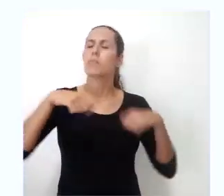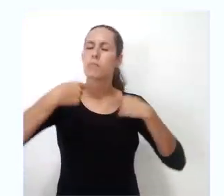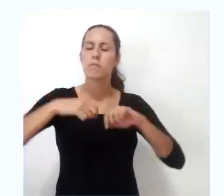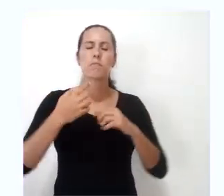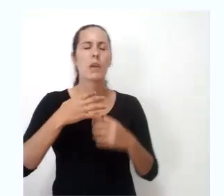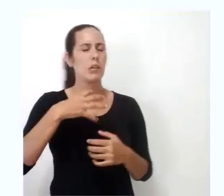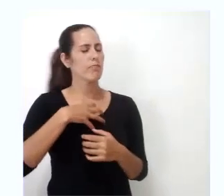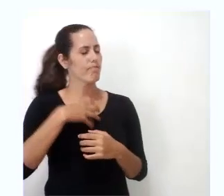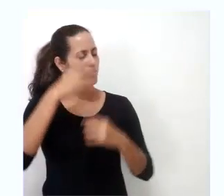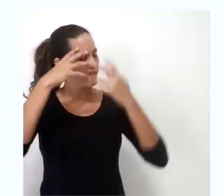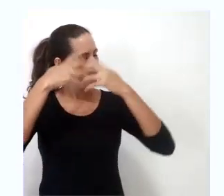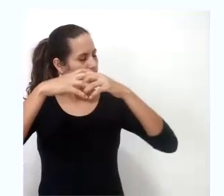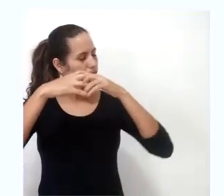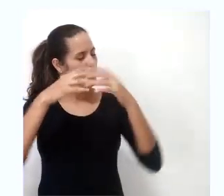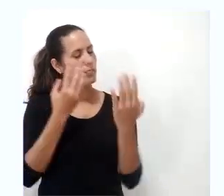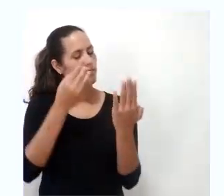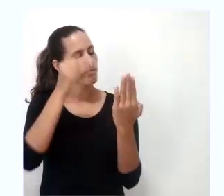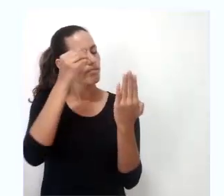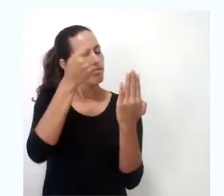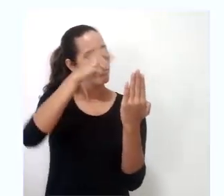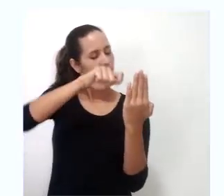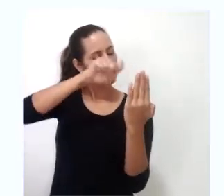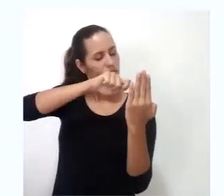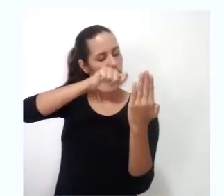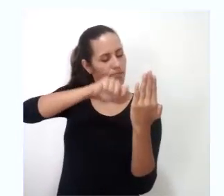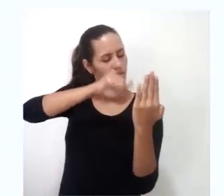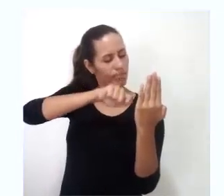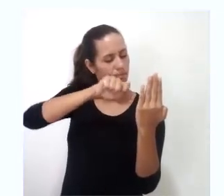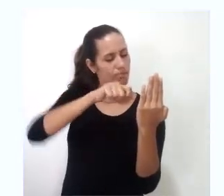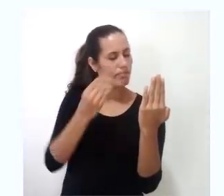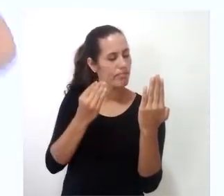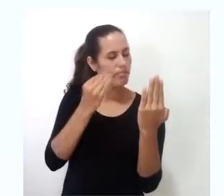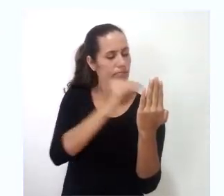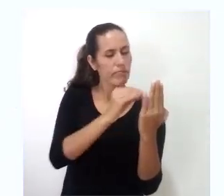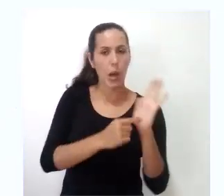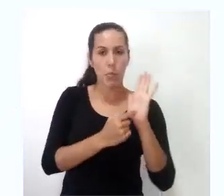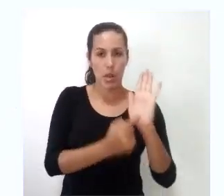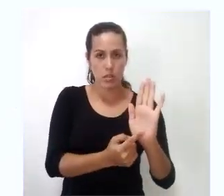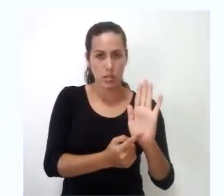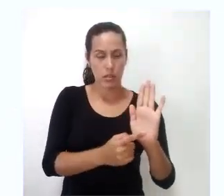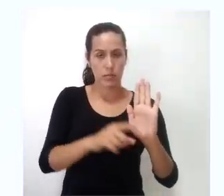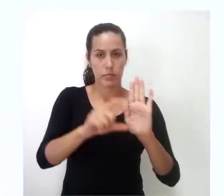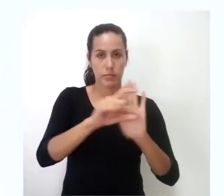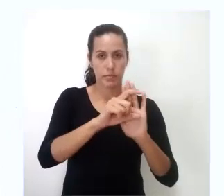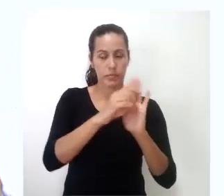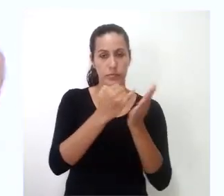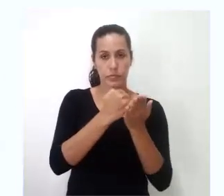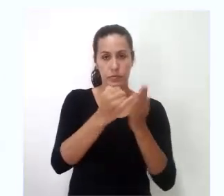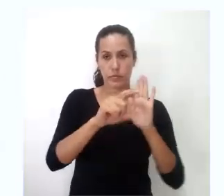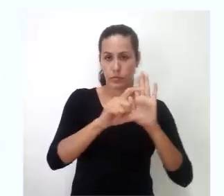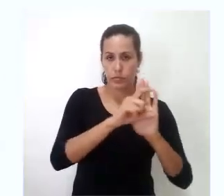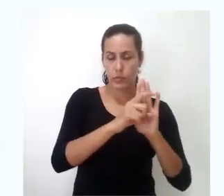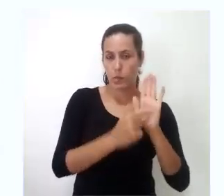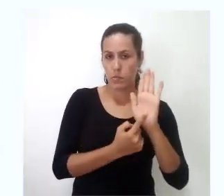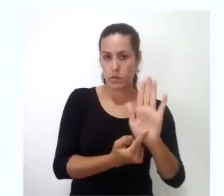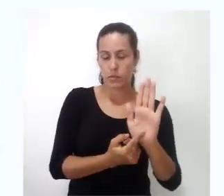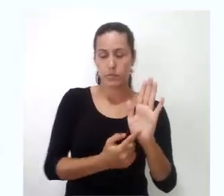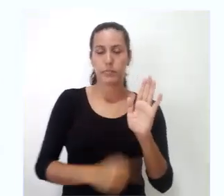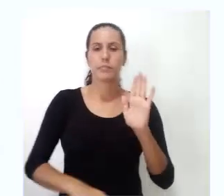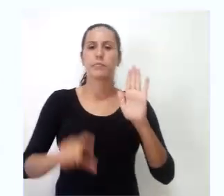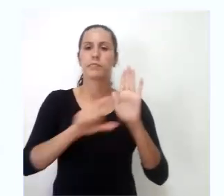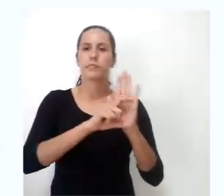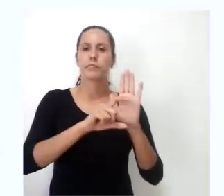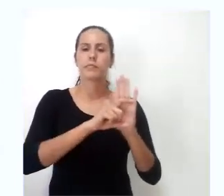vai apresentar, vai desenvolver e vai concluir, buscando a